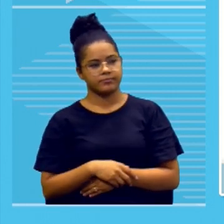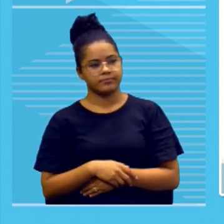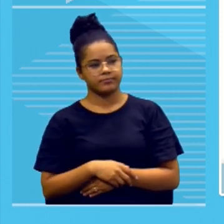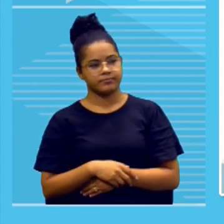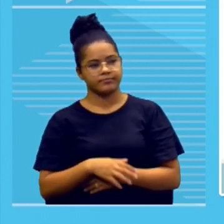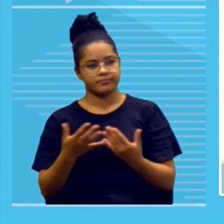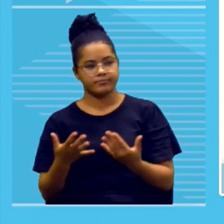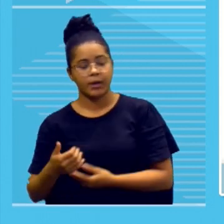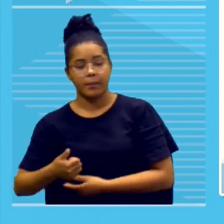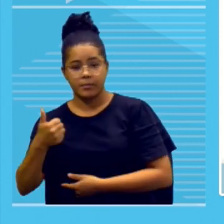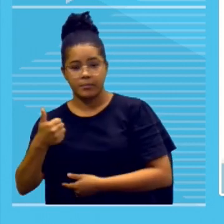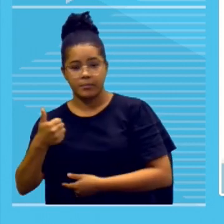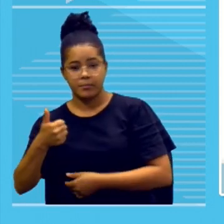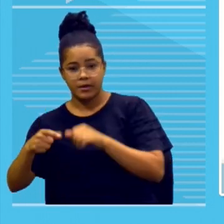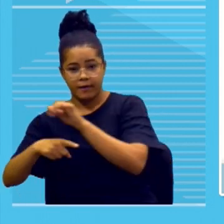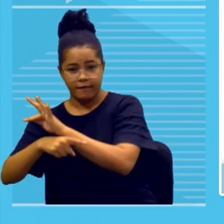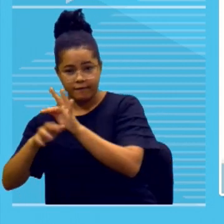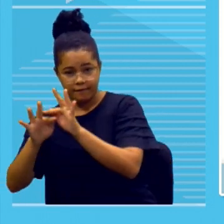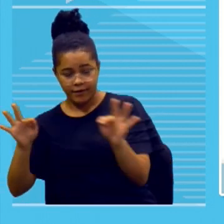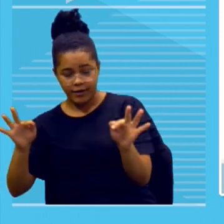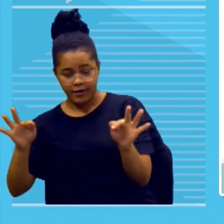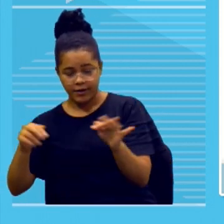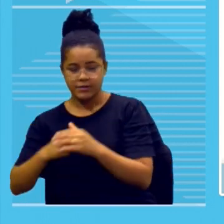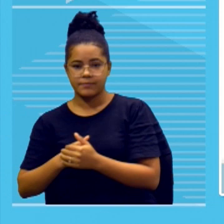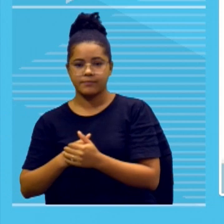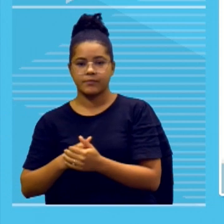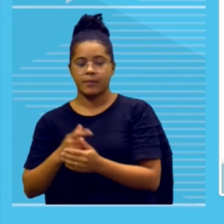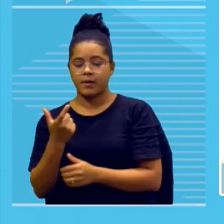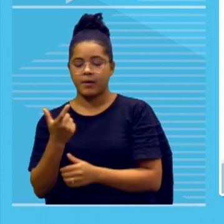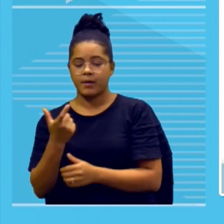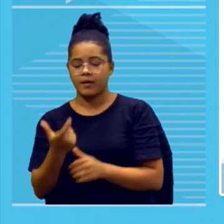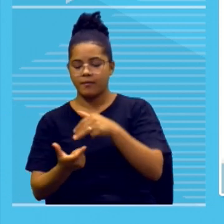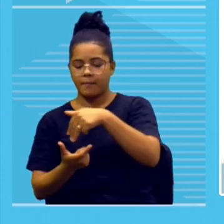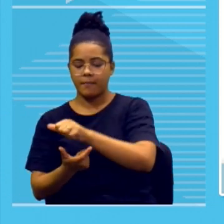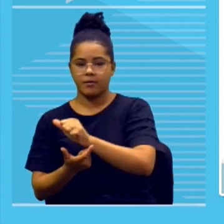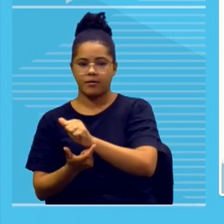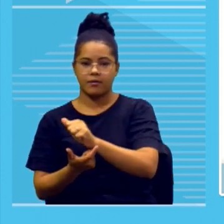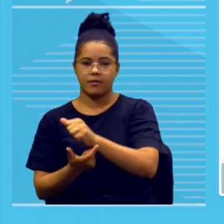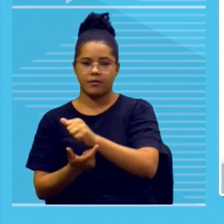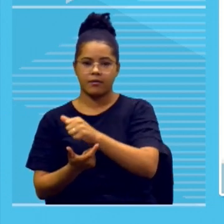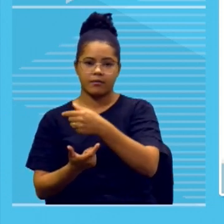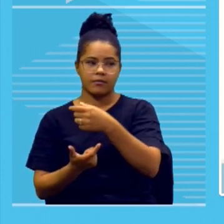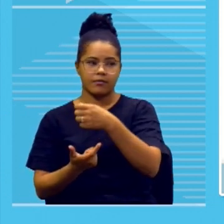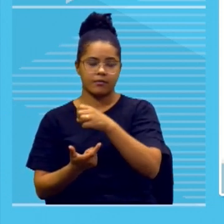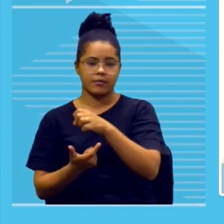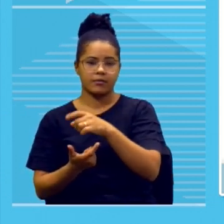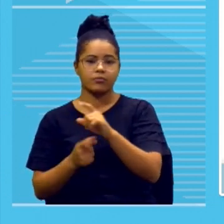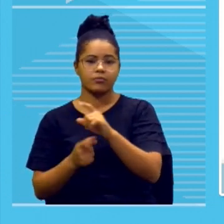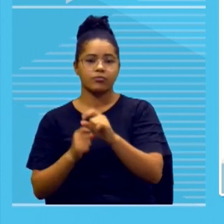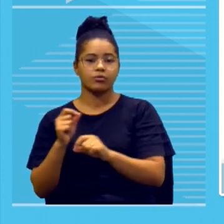vocativo. O garoto está chamando a atenção da mãe na segunda.